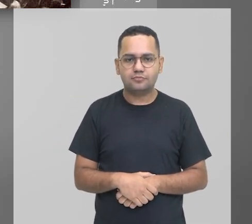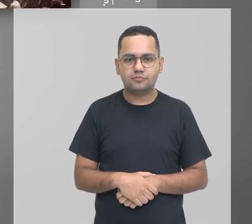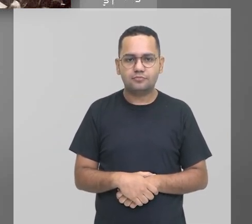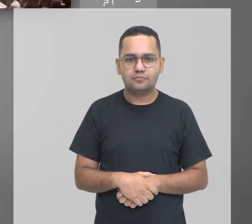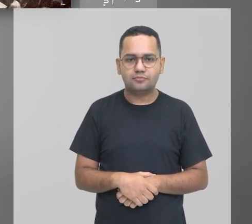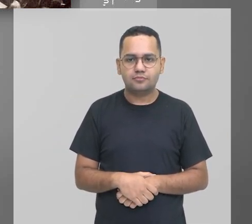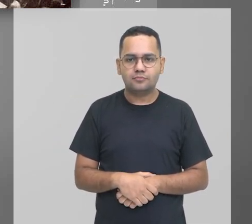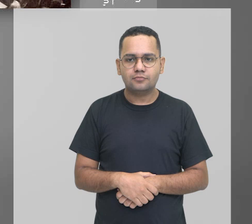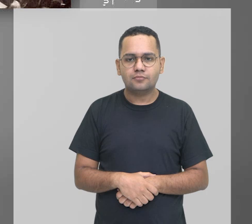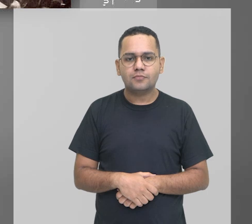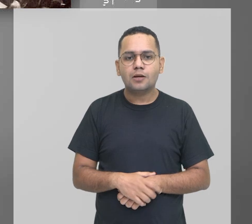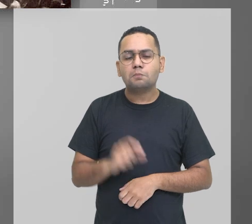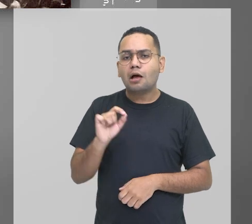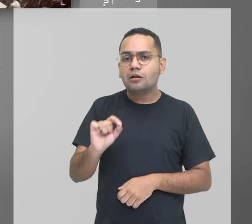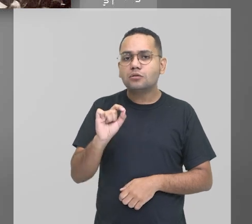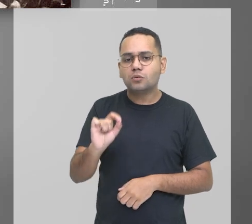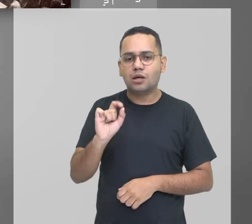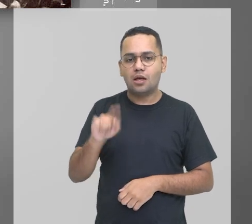da própria Rússia